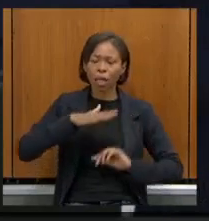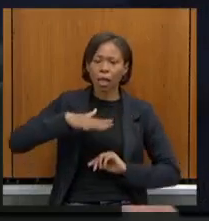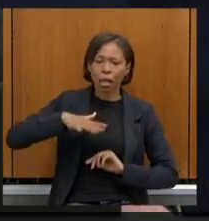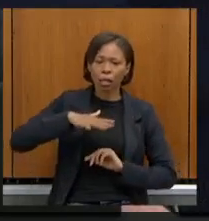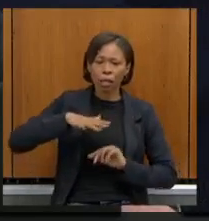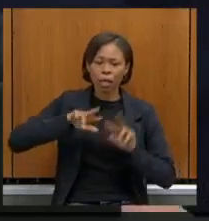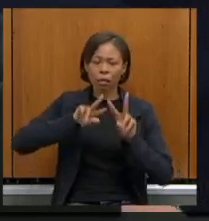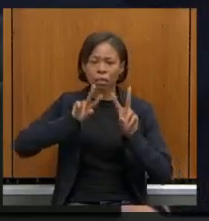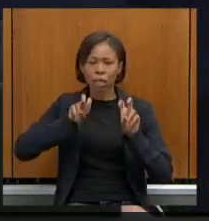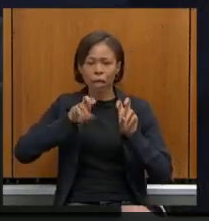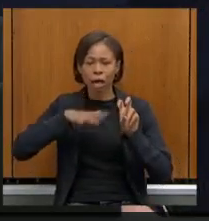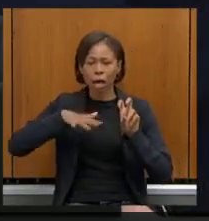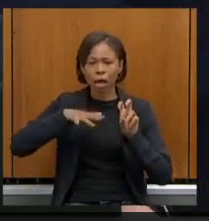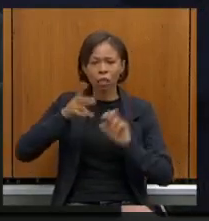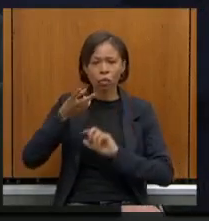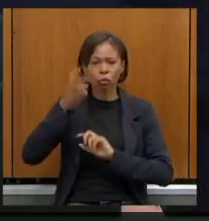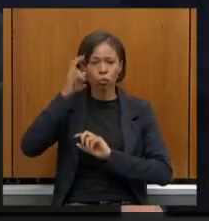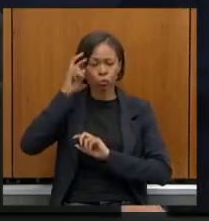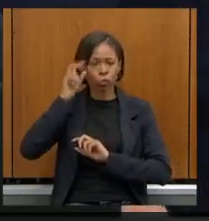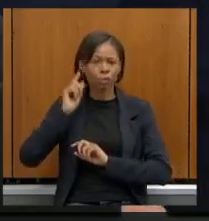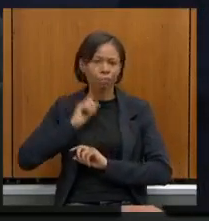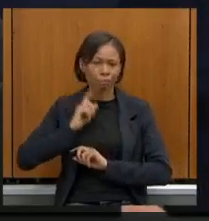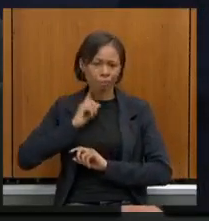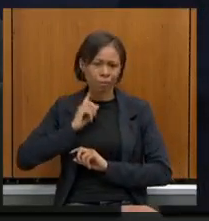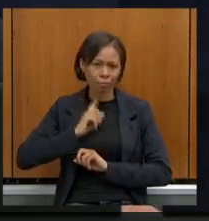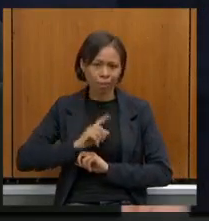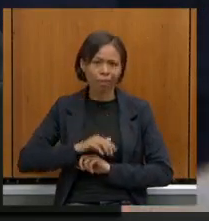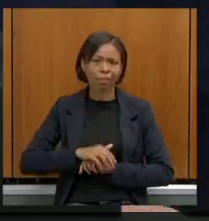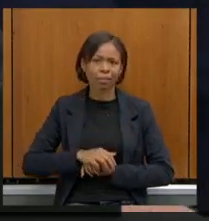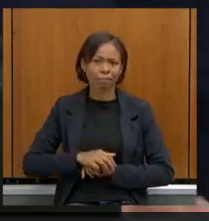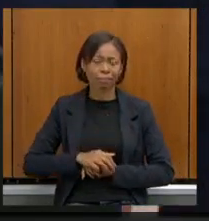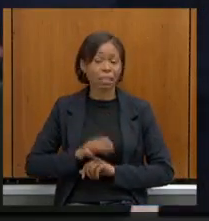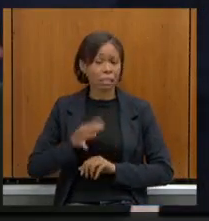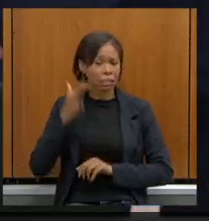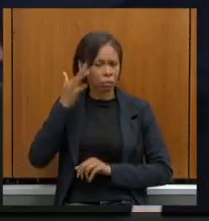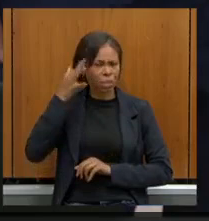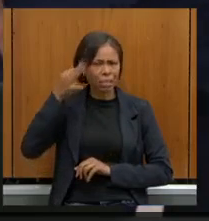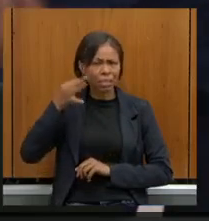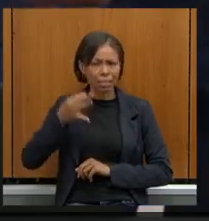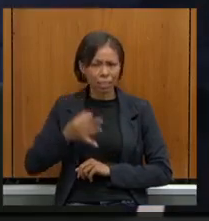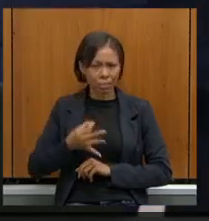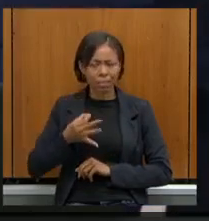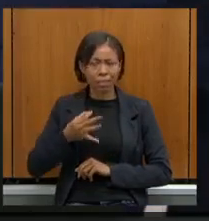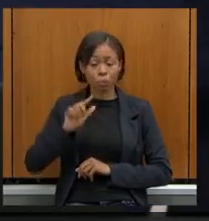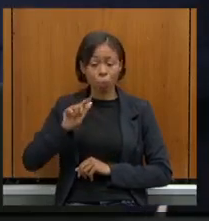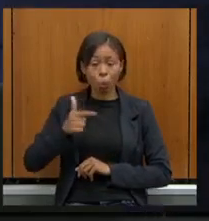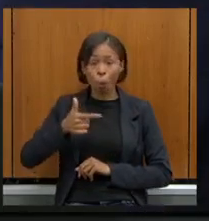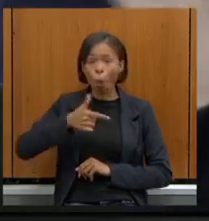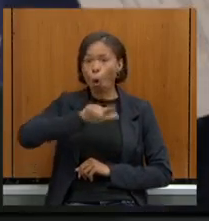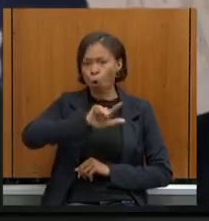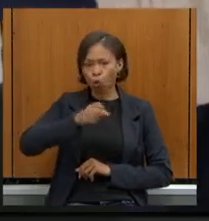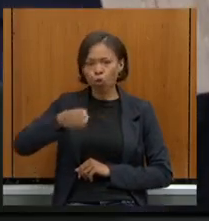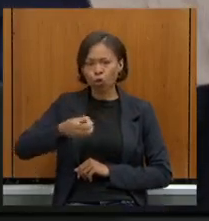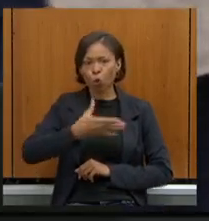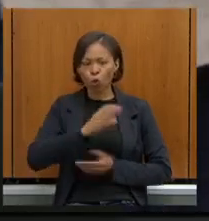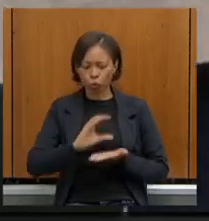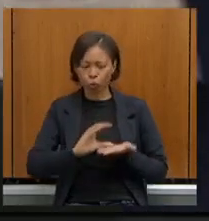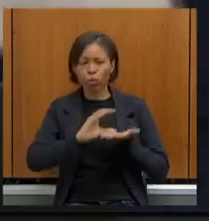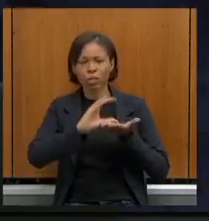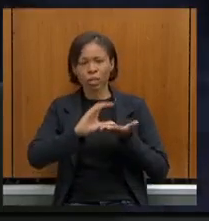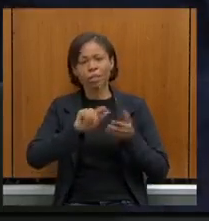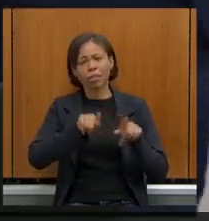em Minas Gerais e sem dúvida alguma o próximo Conselho também vai continuar